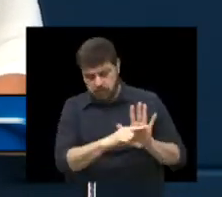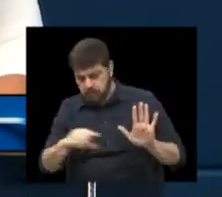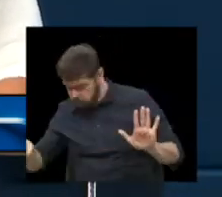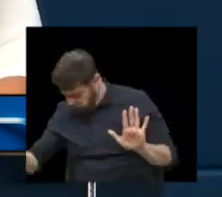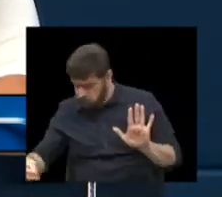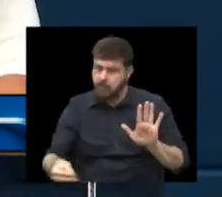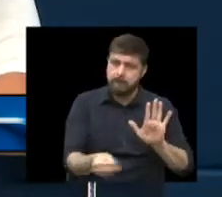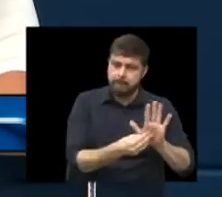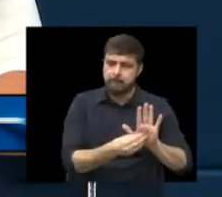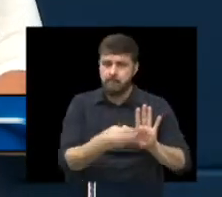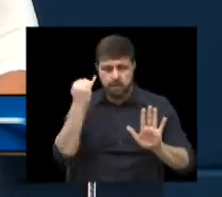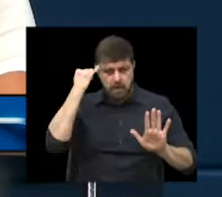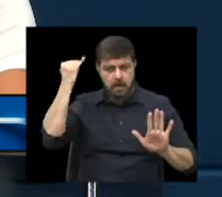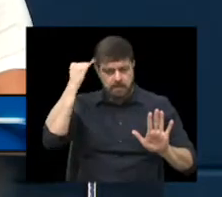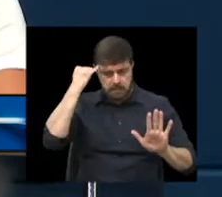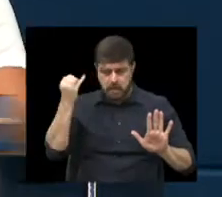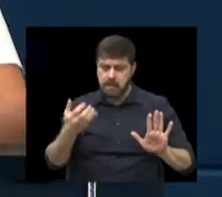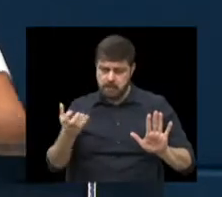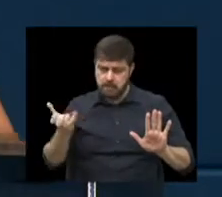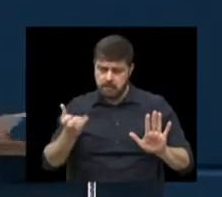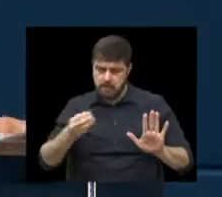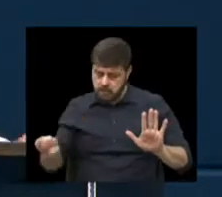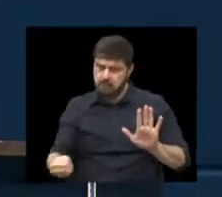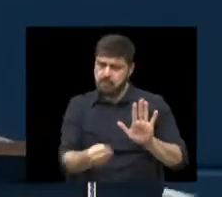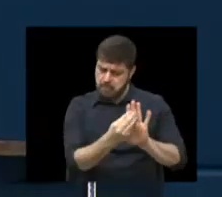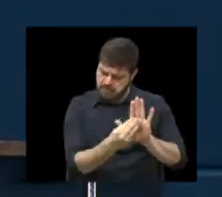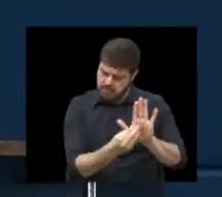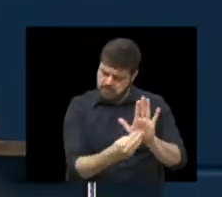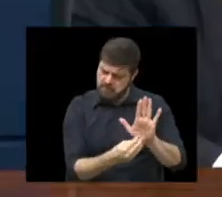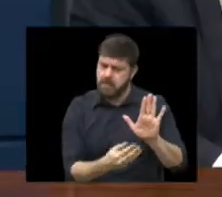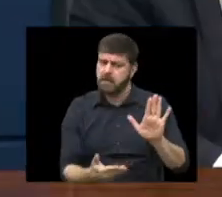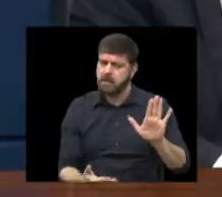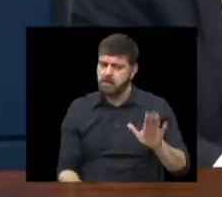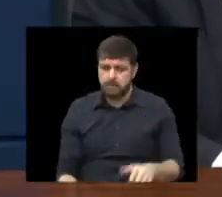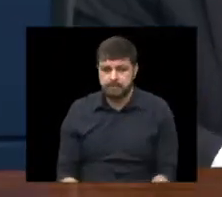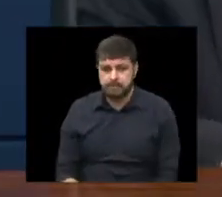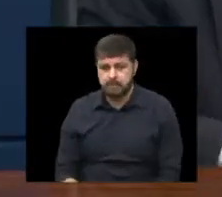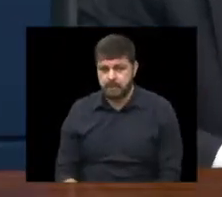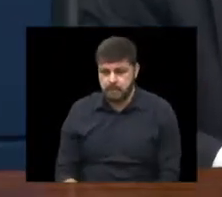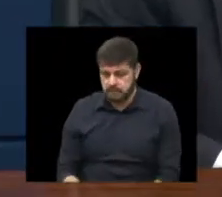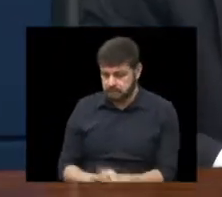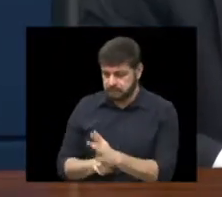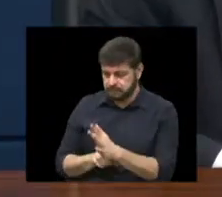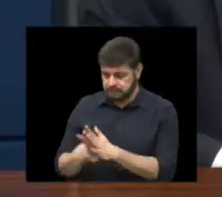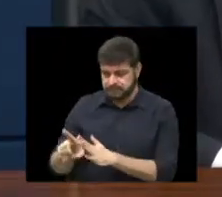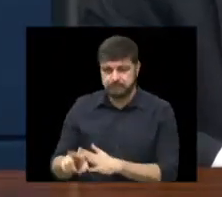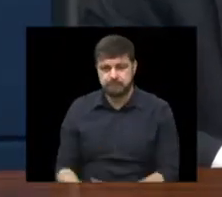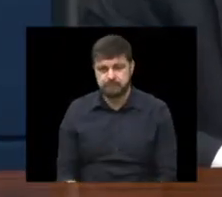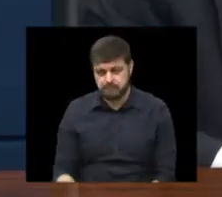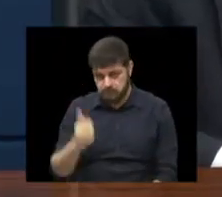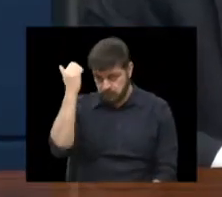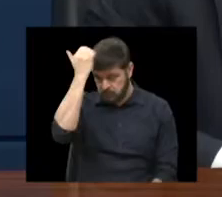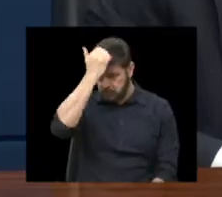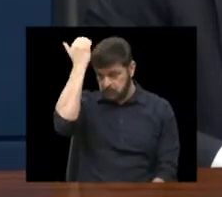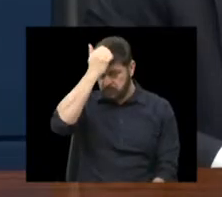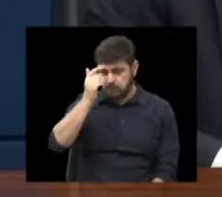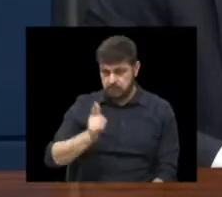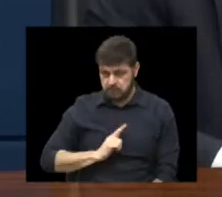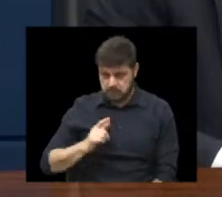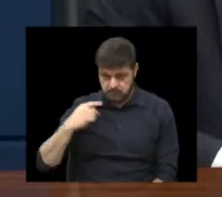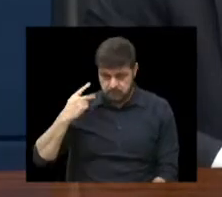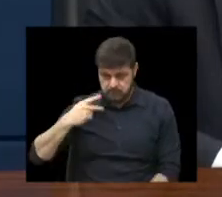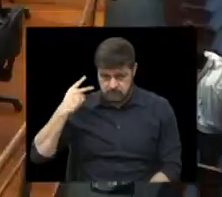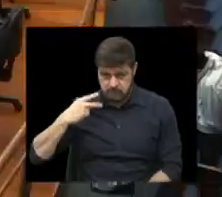nesse projeto para que isso seja levado em conta. Muito obrigada. Obrigado, vereador Mariana Conte. Eu consulto o vereador Ailton se existe mais vereador inscrito.